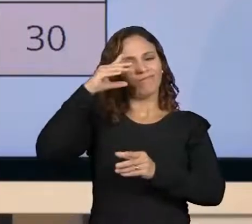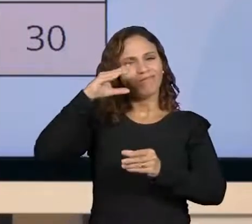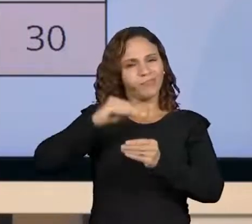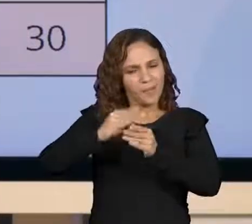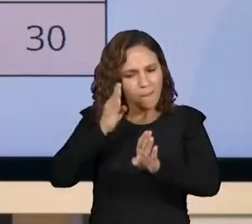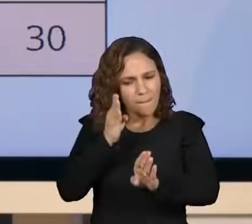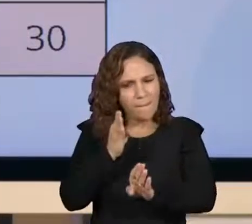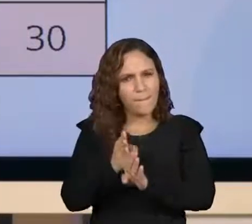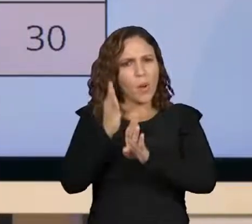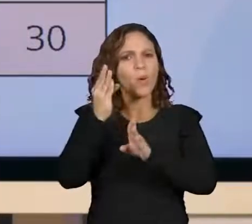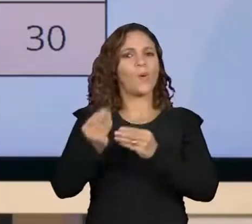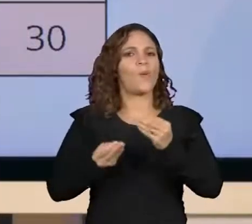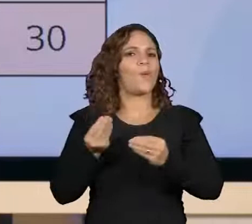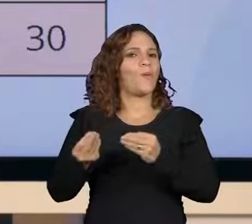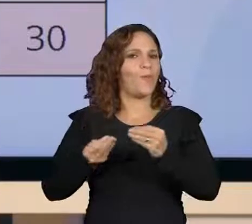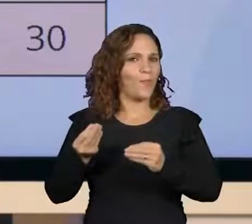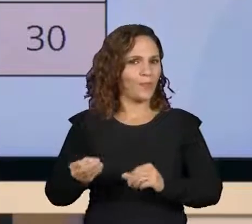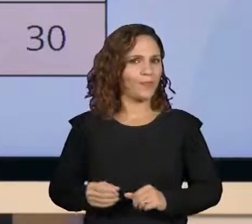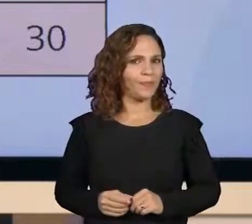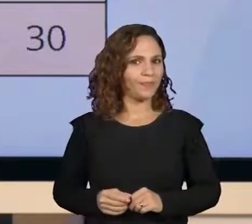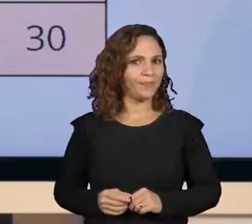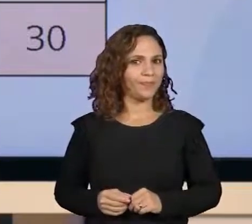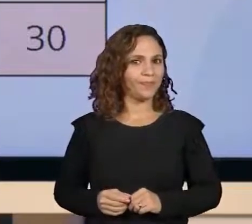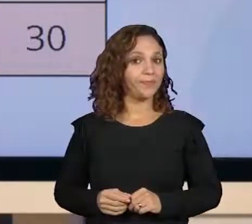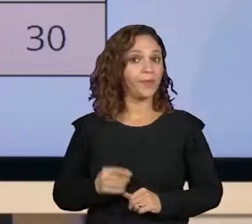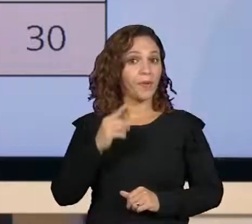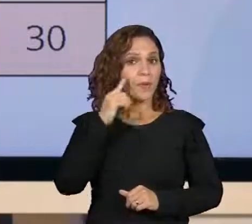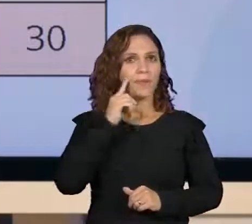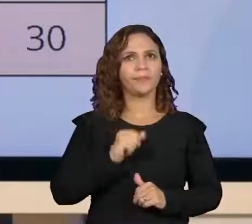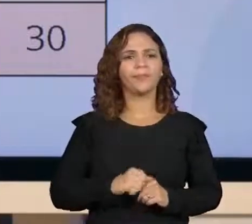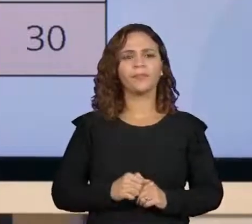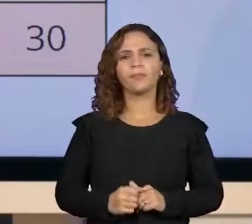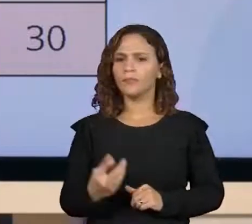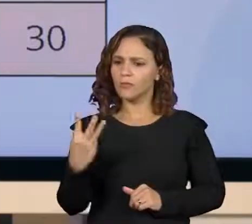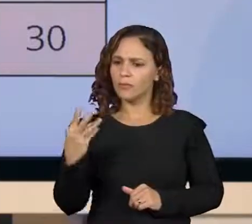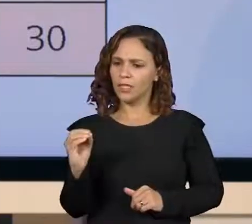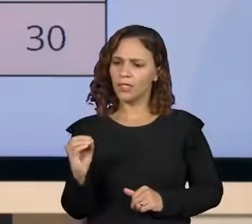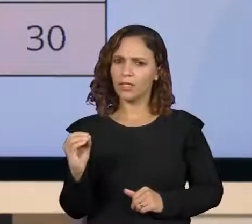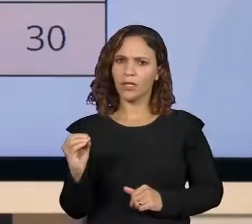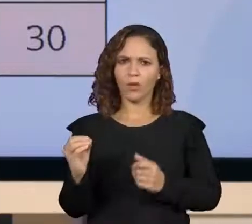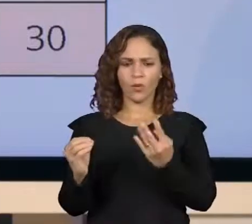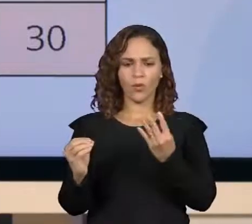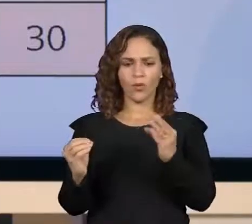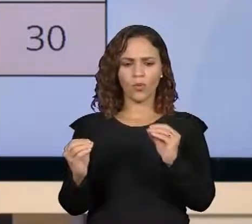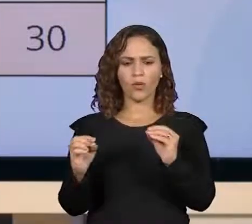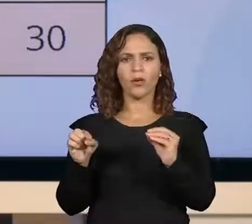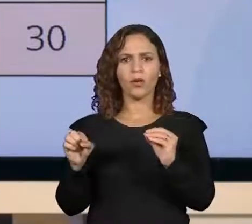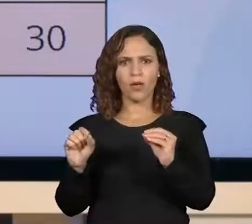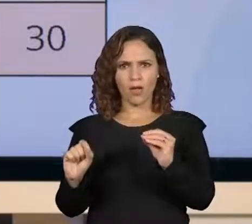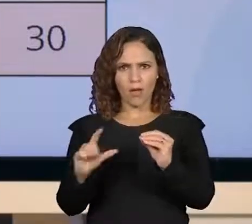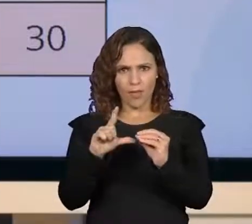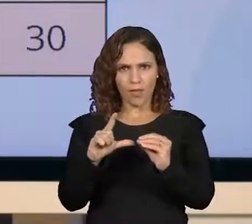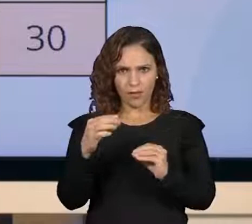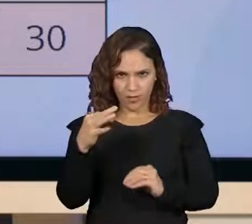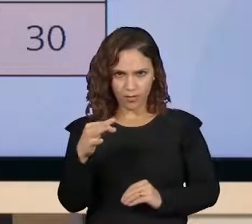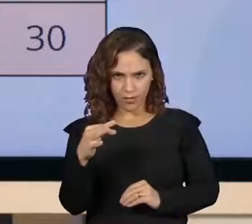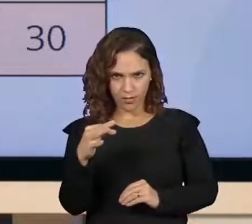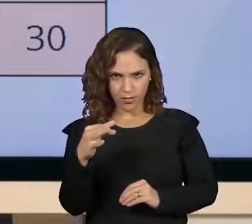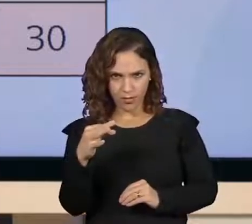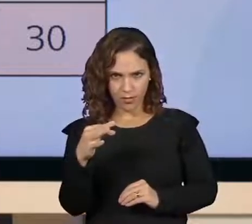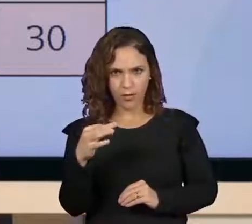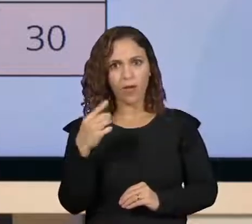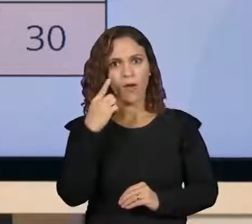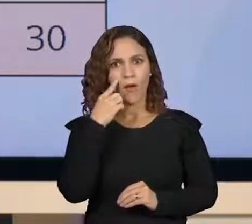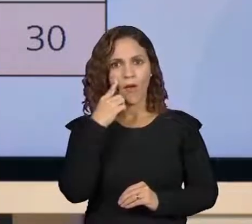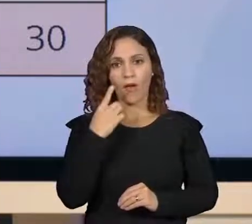que funciona essa sequência. Do 30 para o 40, eu tive um aumento, não tive? Então, a